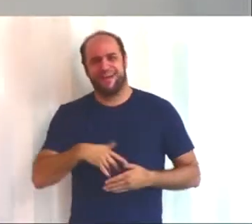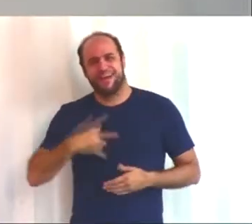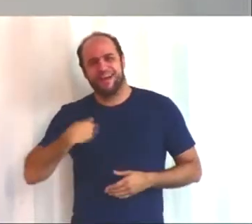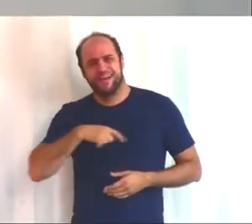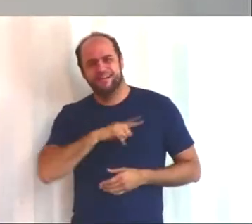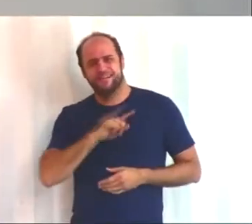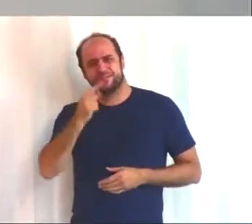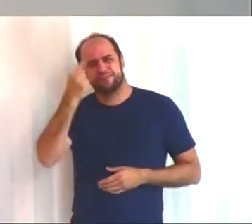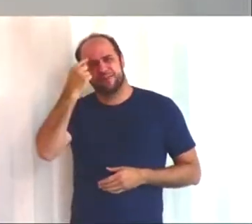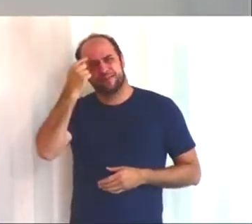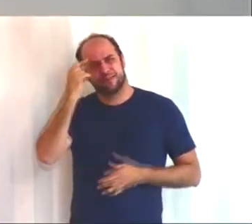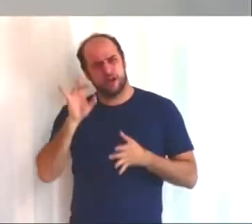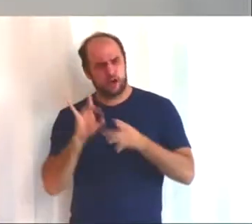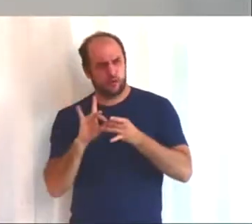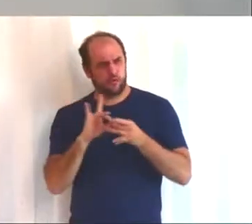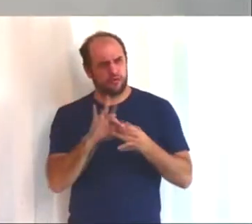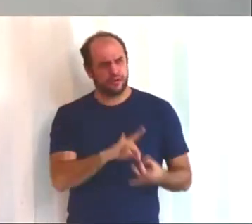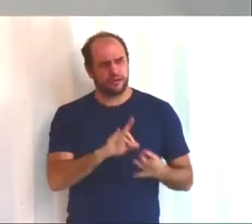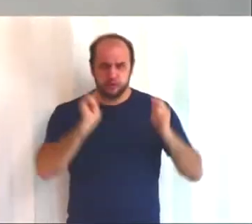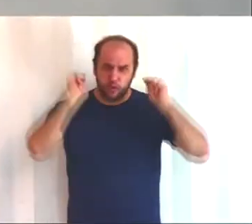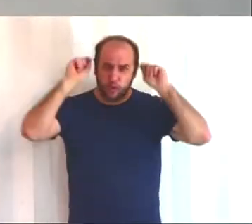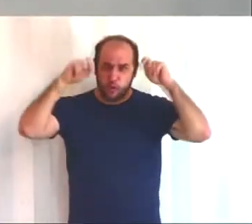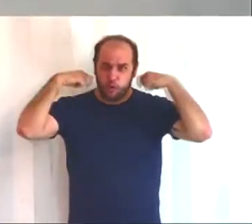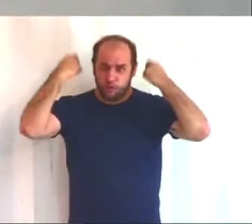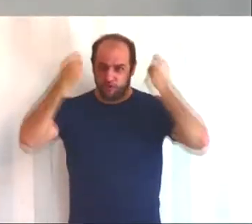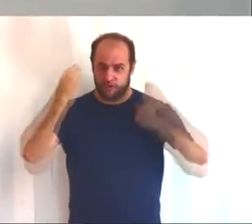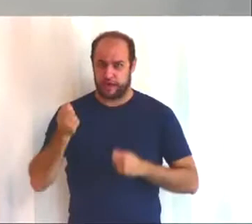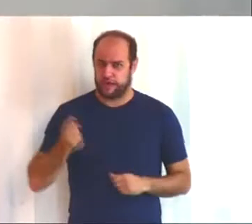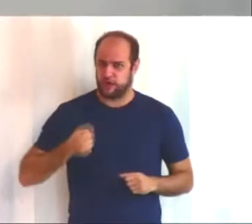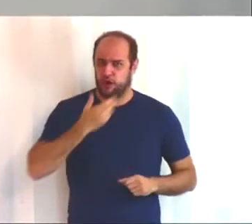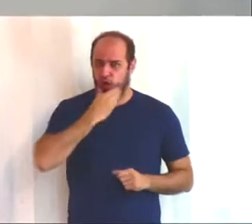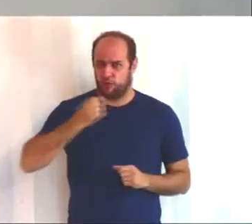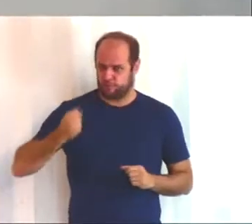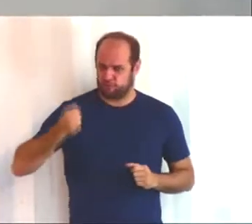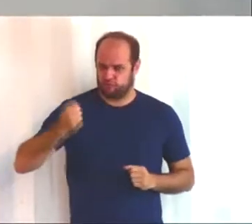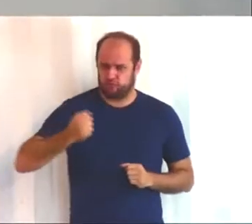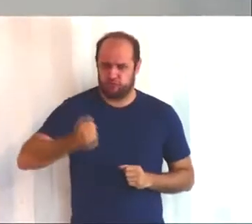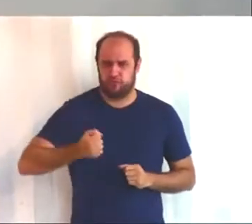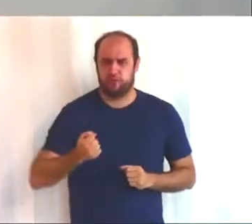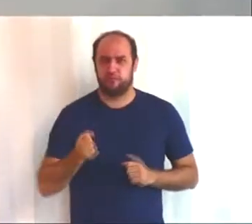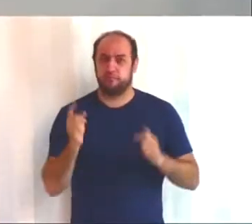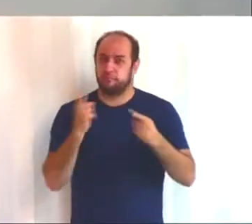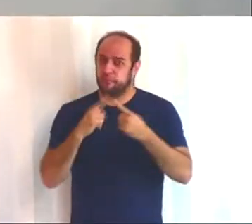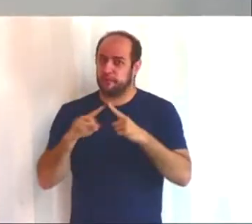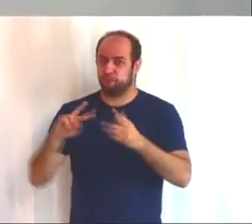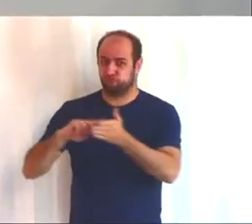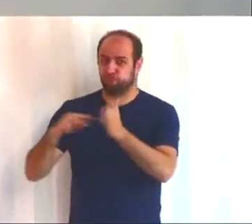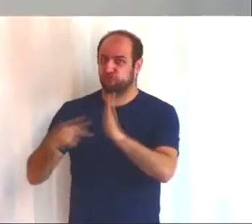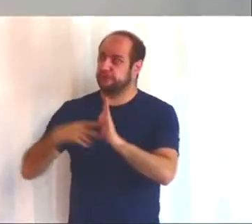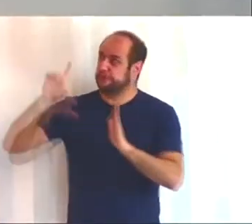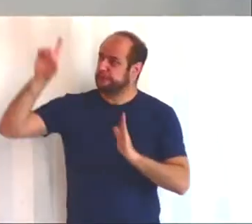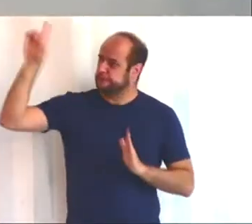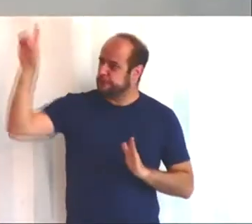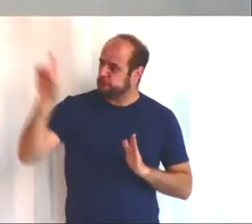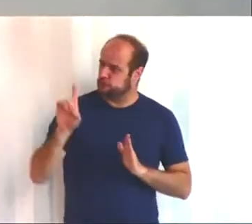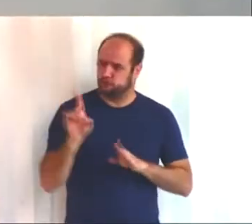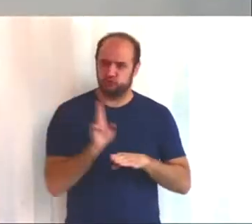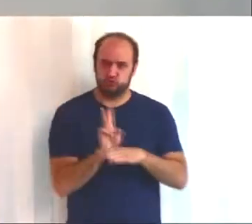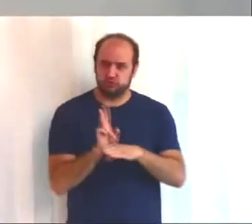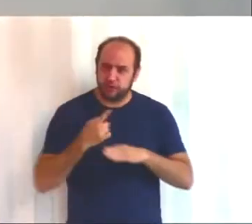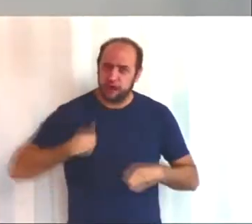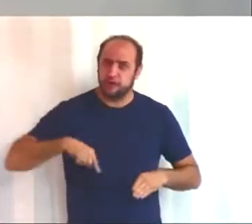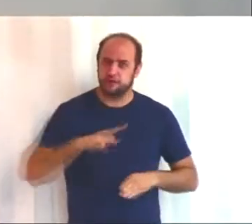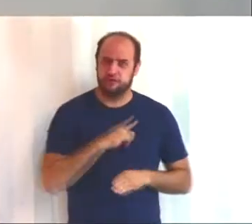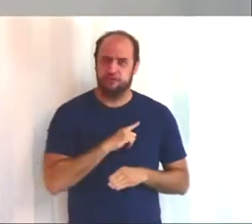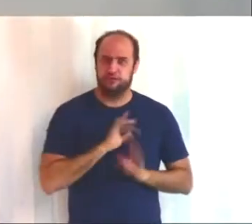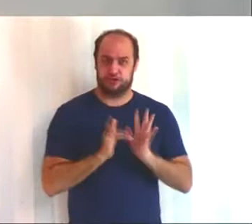um contexto de ovelha com um pastor, o supremo pastor, o nosso Deus, o bom pastor, aquele que Jesus disse: